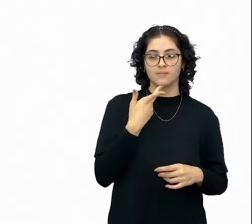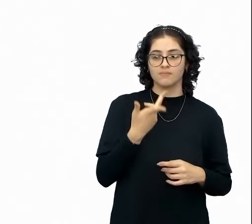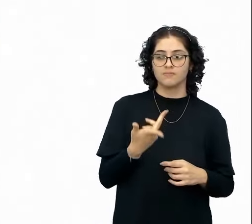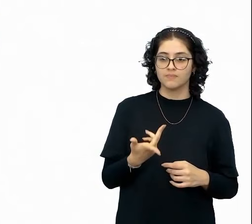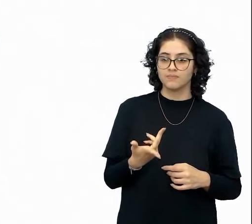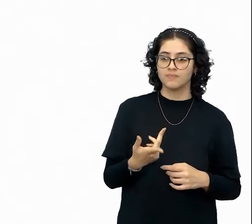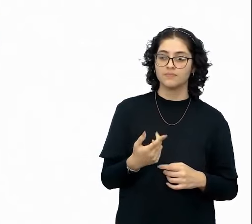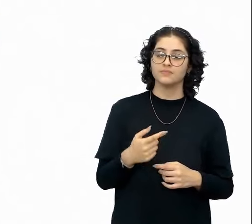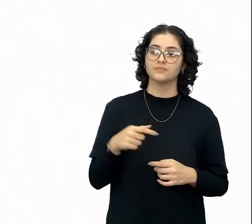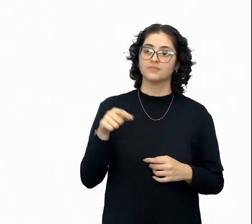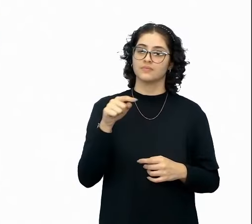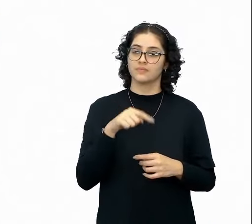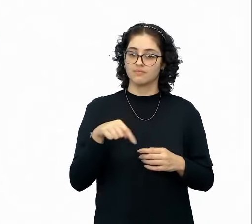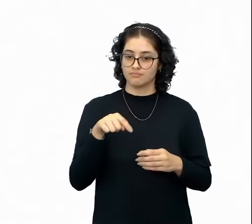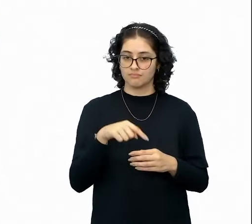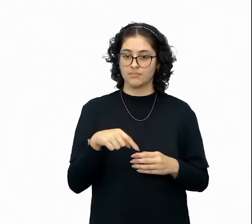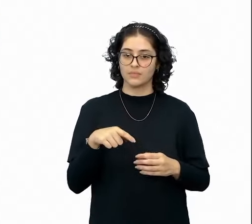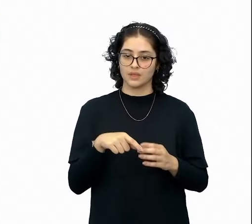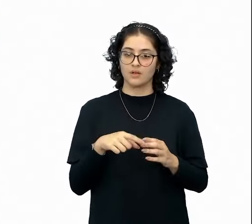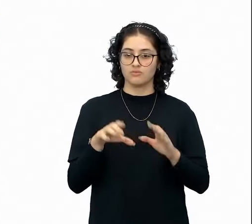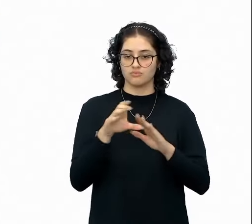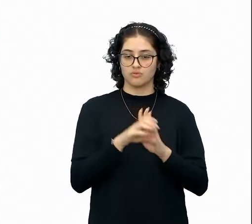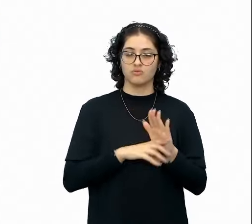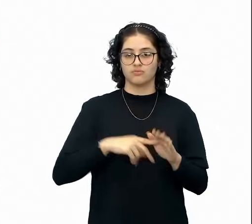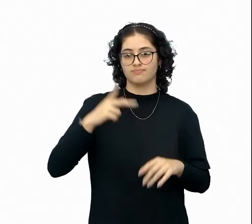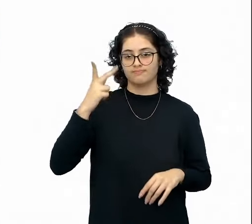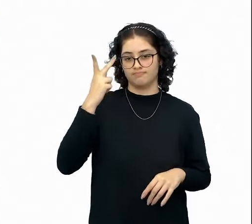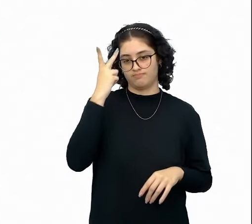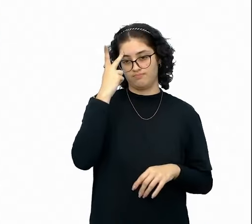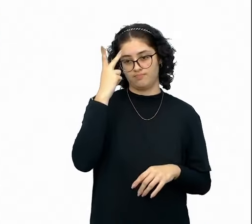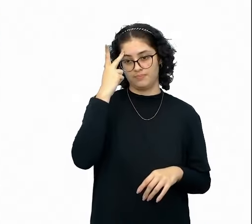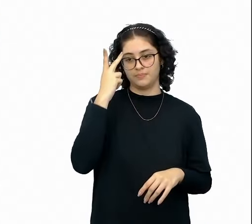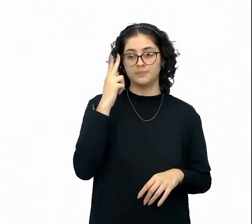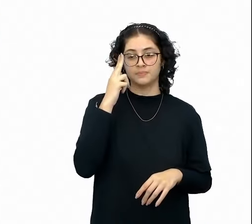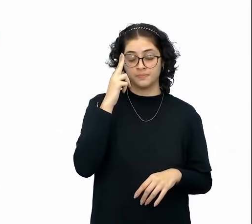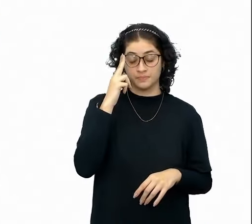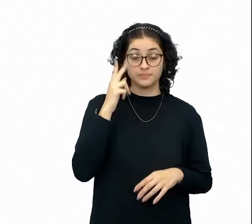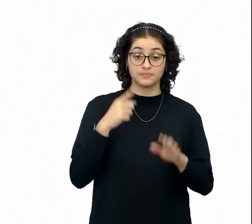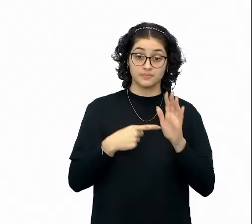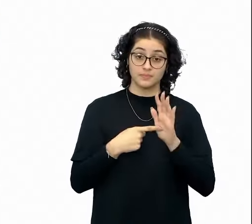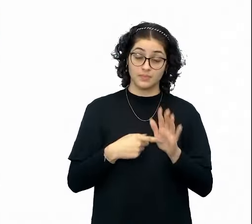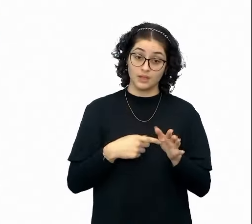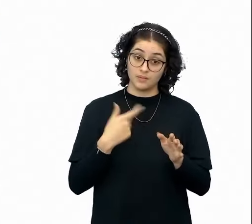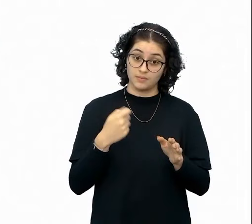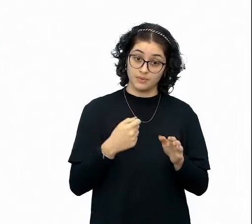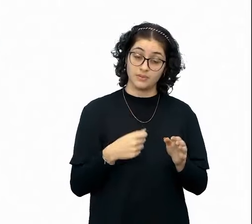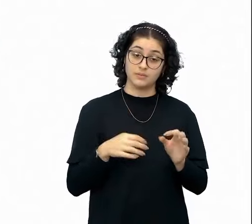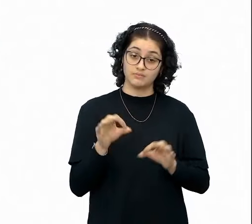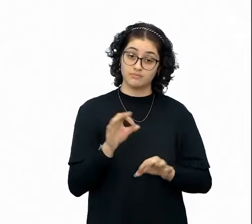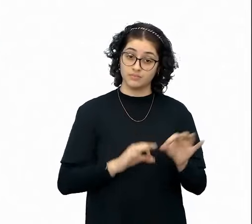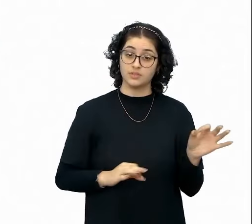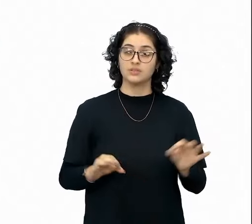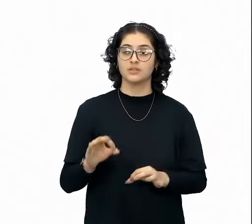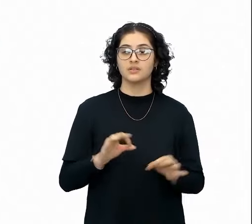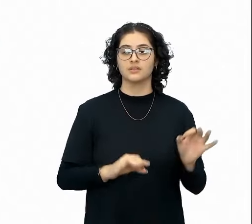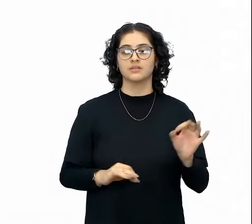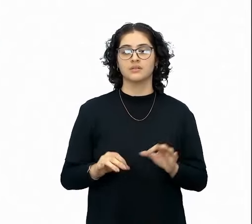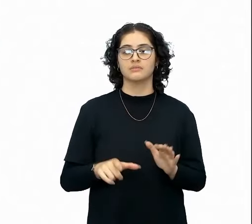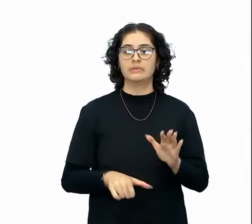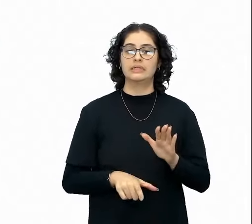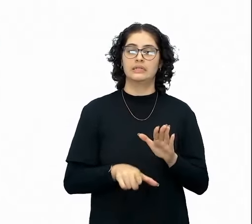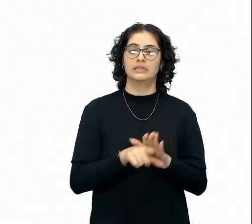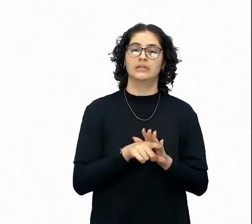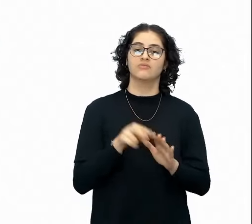dentro da BNCC, dentro do currículo paulista, né, que ele incentiva a usarmos, além dos softwares, olhando